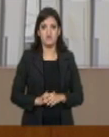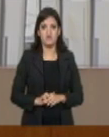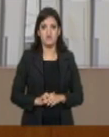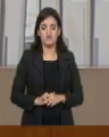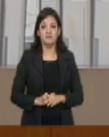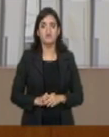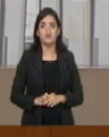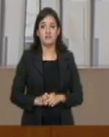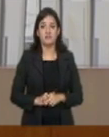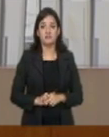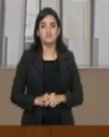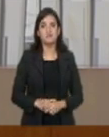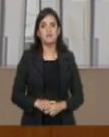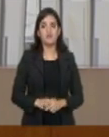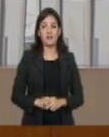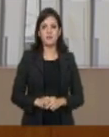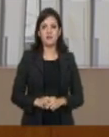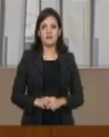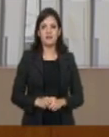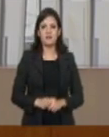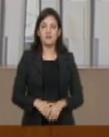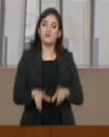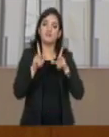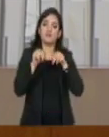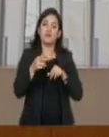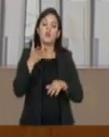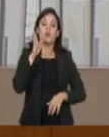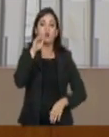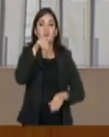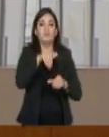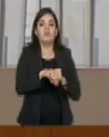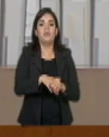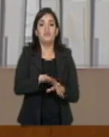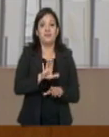Conforme fiz constar em meu voto, no citado HC,